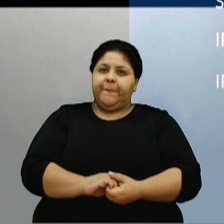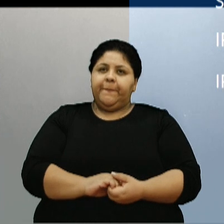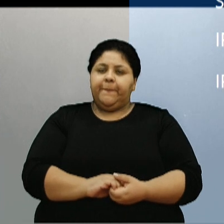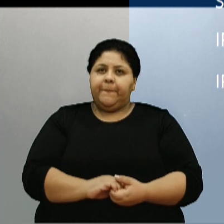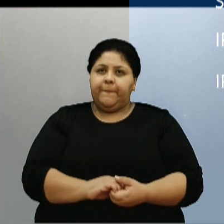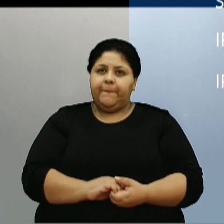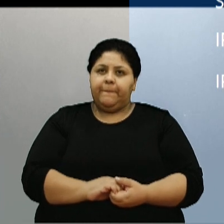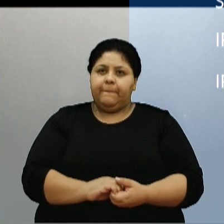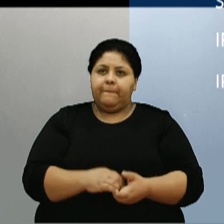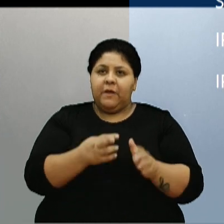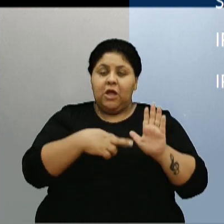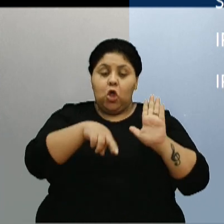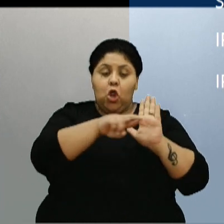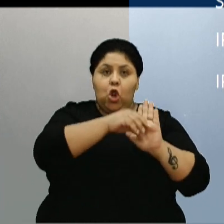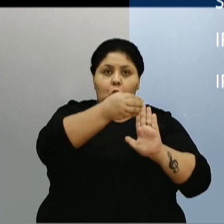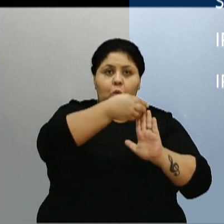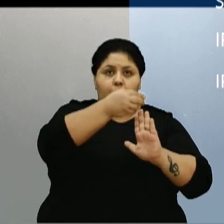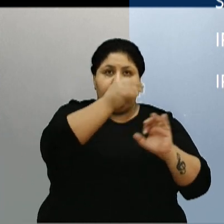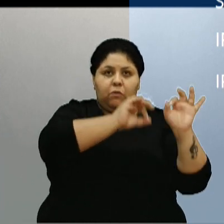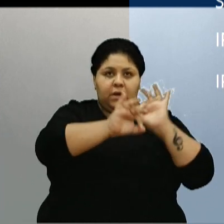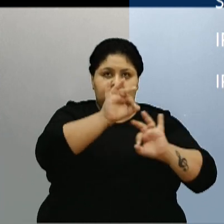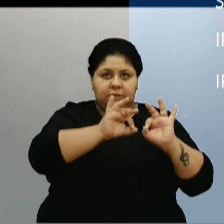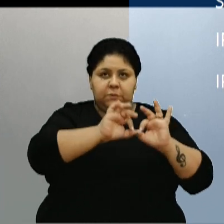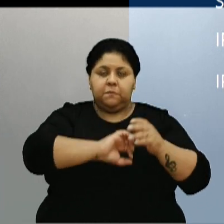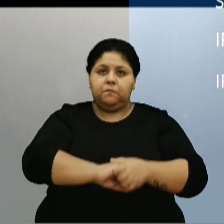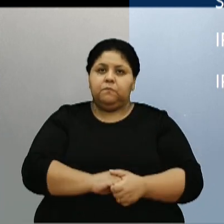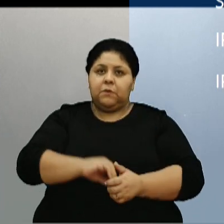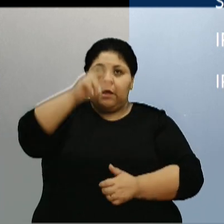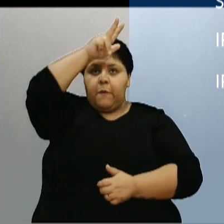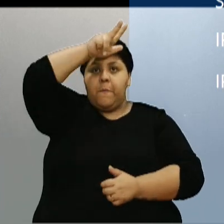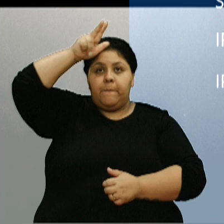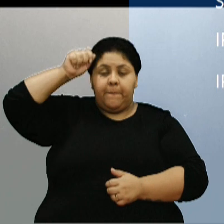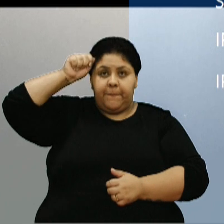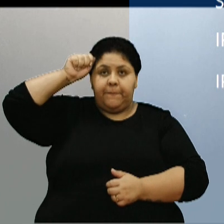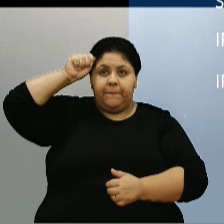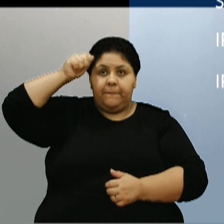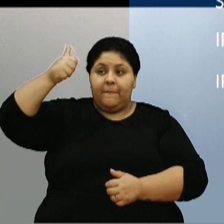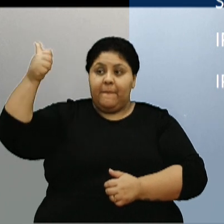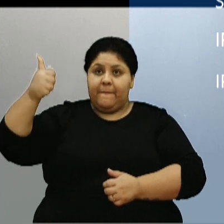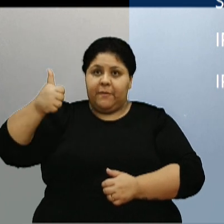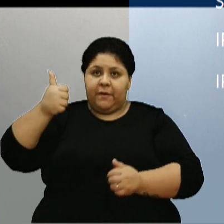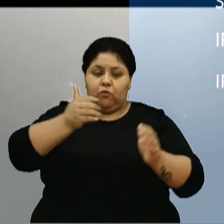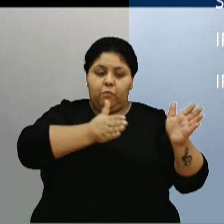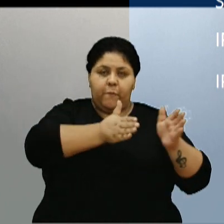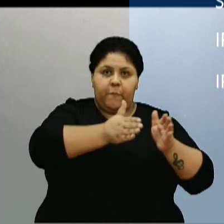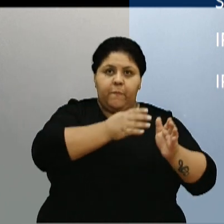Vamos para o resultado orçamentário ajustado, né? Prefeitura, primeiro quadrimestre,